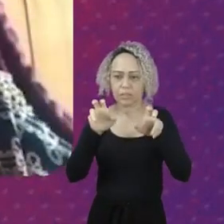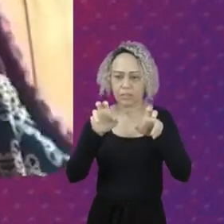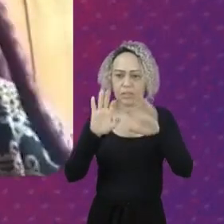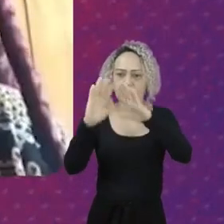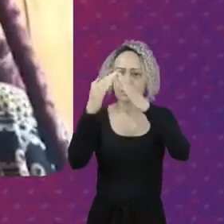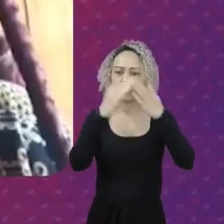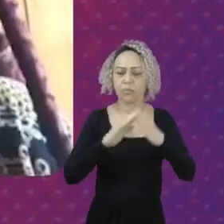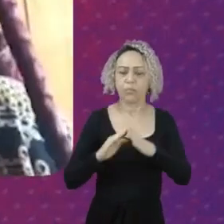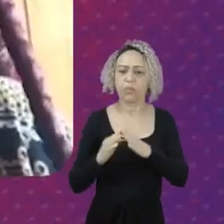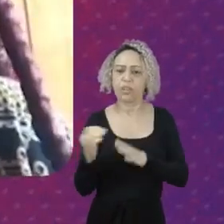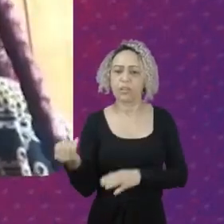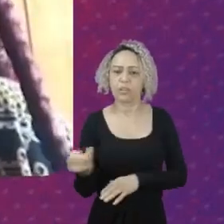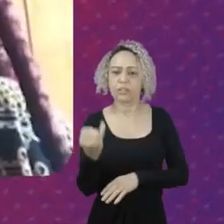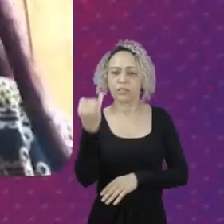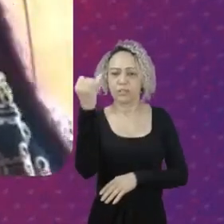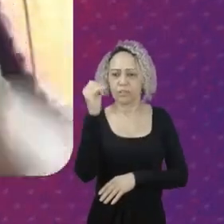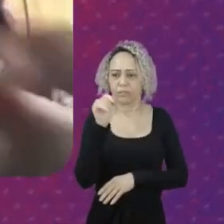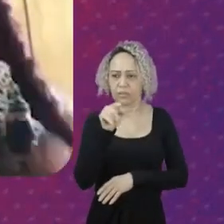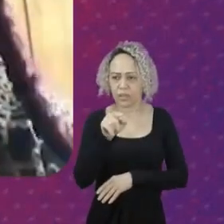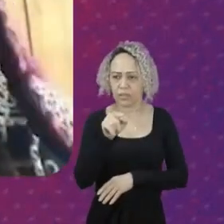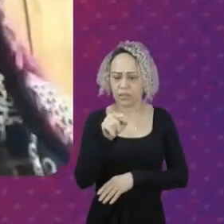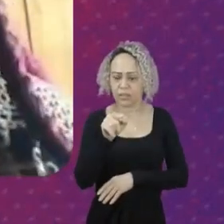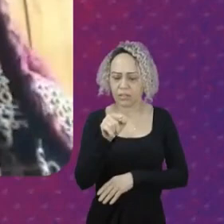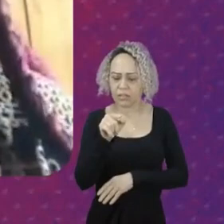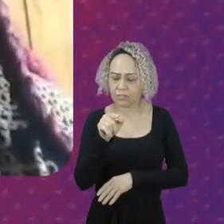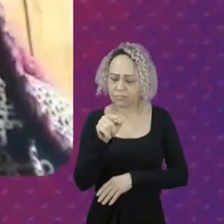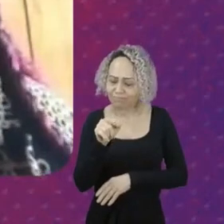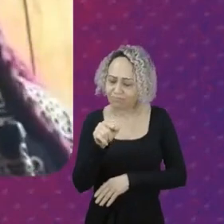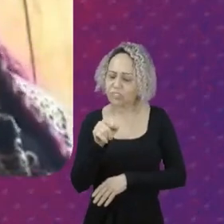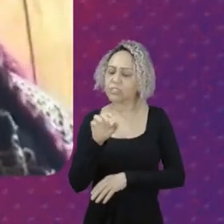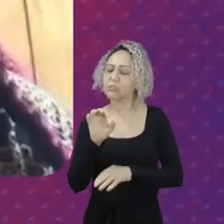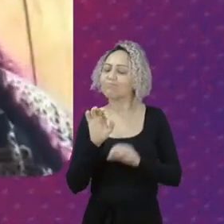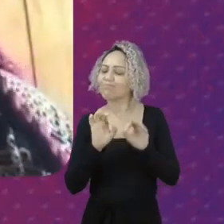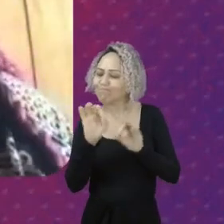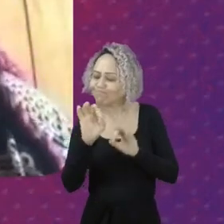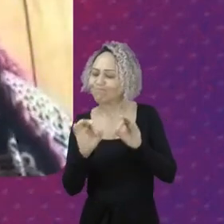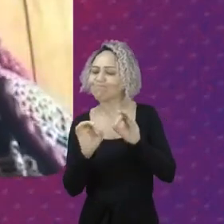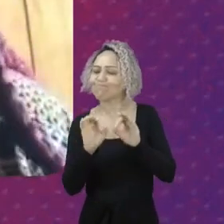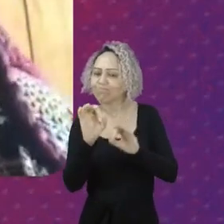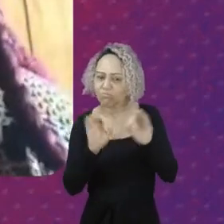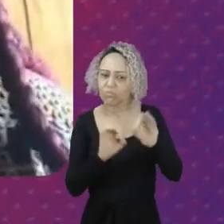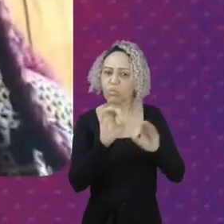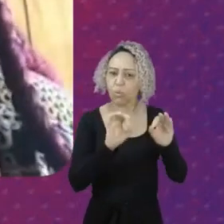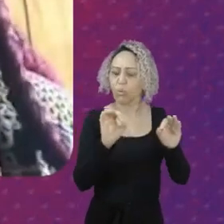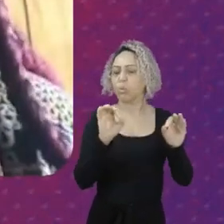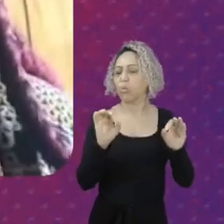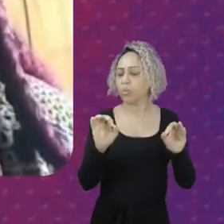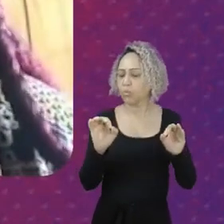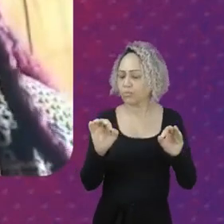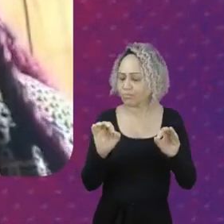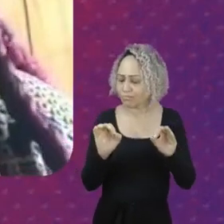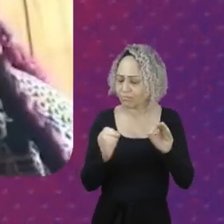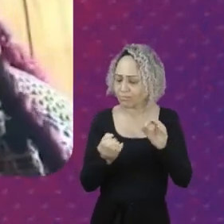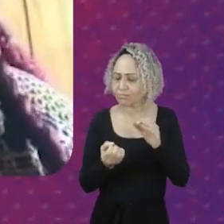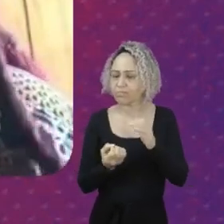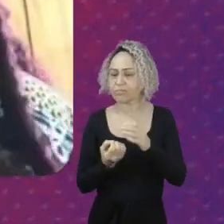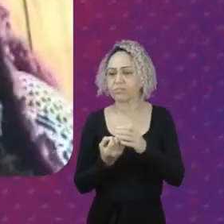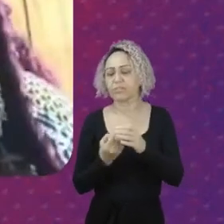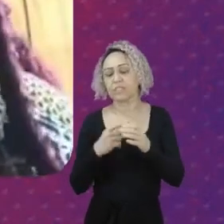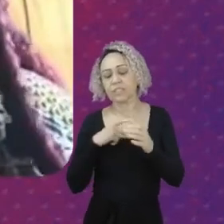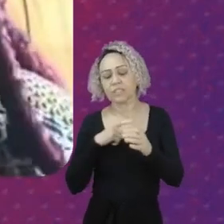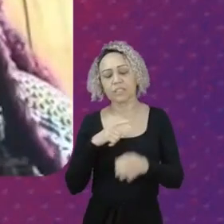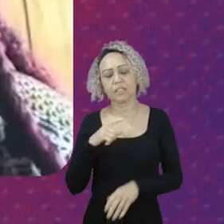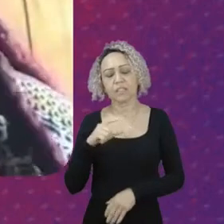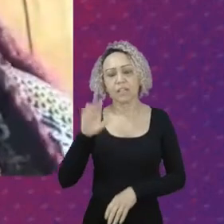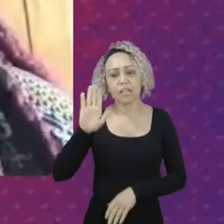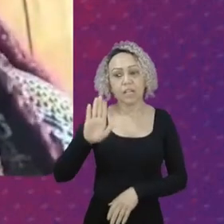das favelas construírem candidaturas para as eleições de 2024. Isso